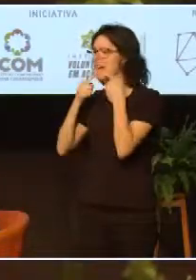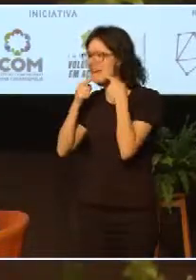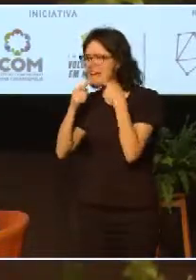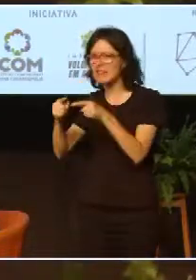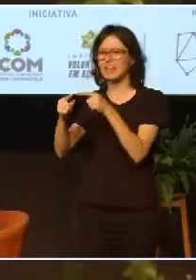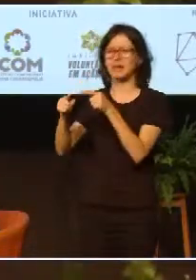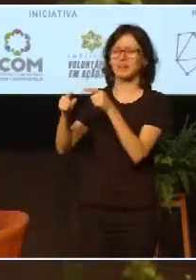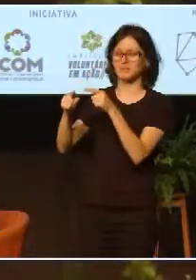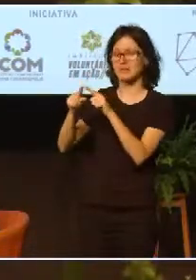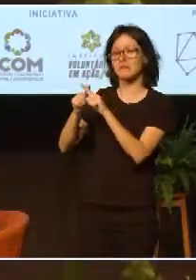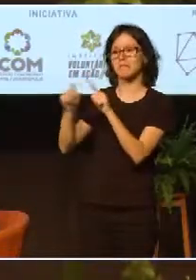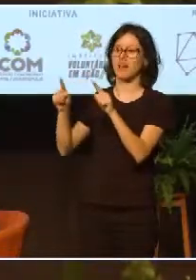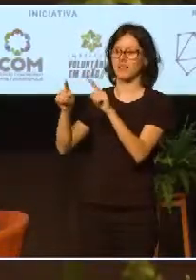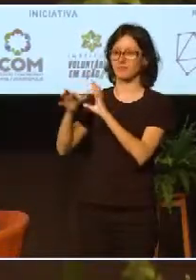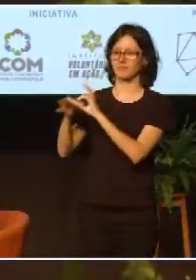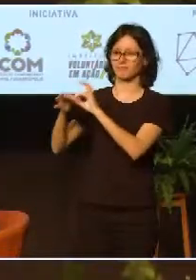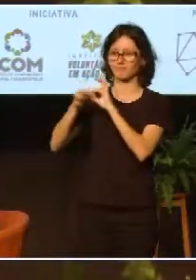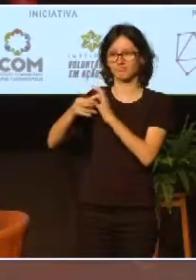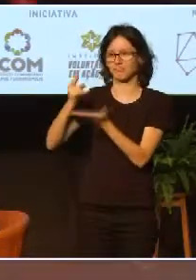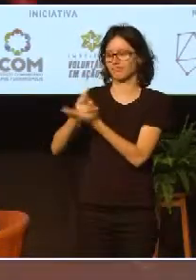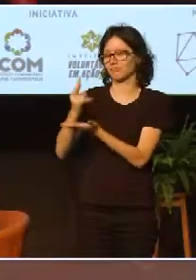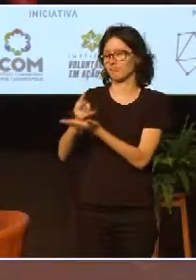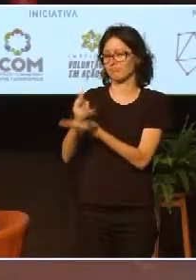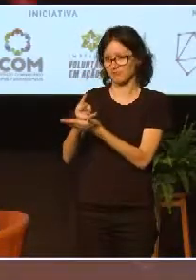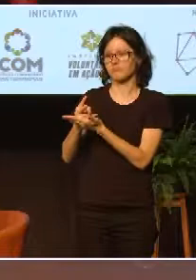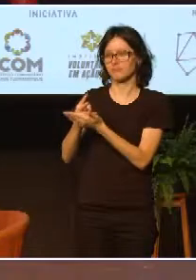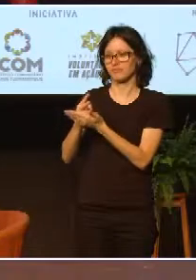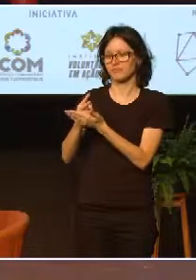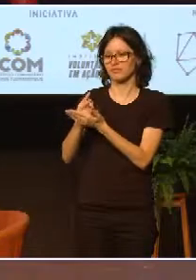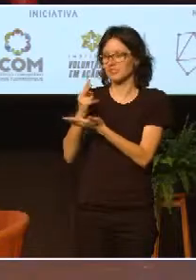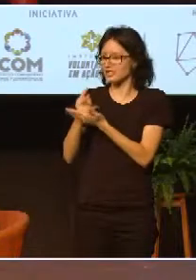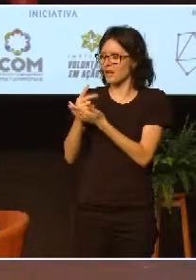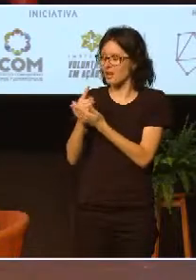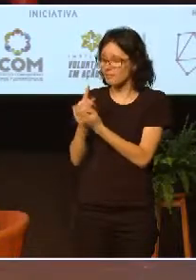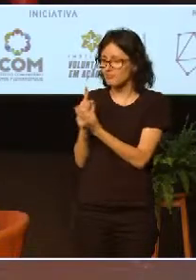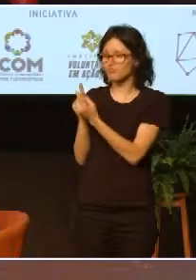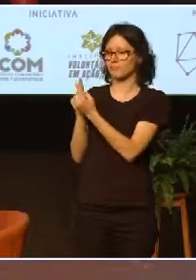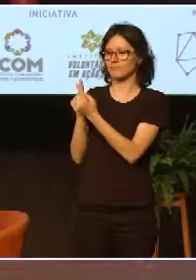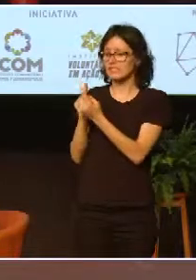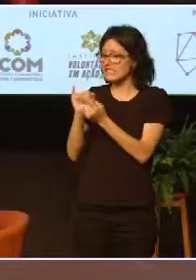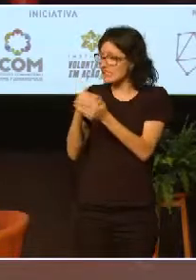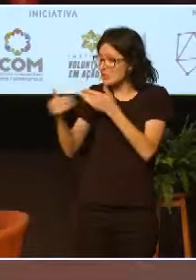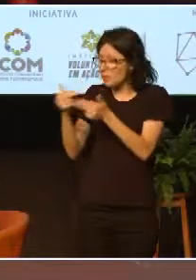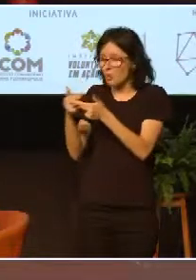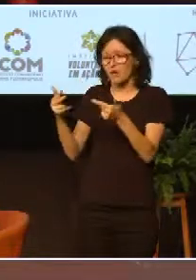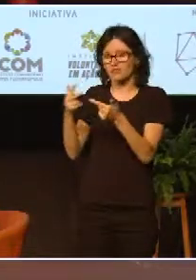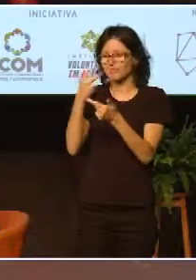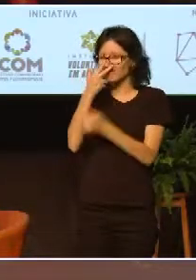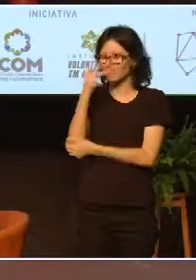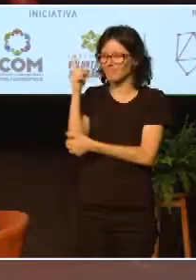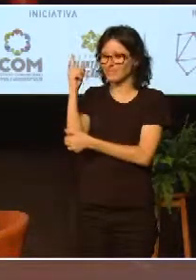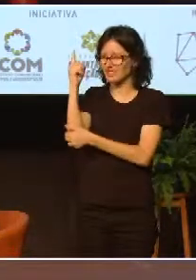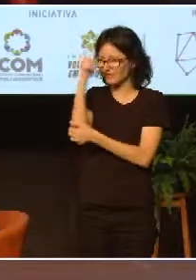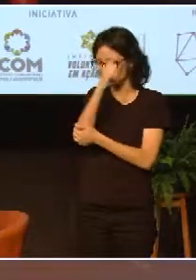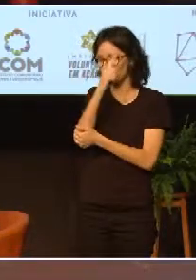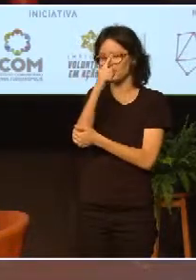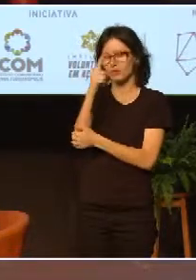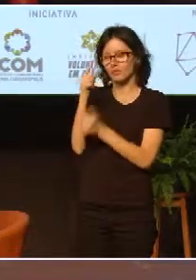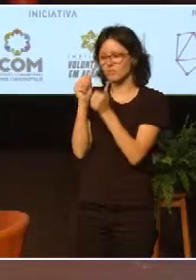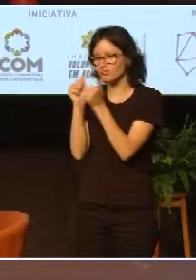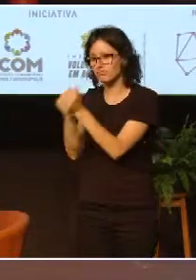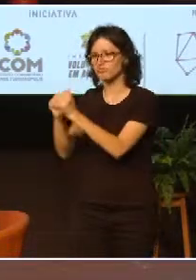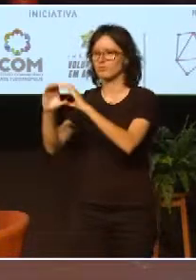um do outro, mas a gente está sempre junto, está sempre próximo. Então, quando alguma coisa está muito difícil, eu me ancoro nos